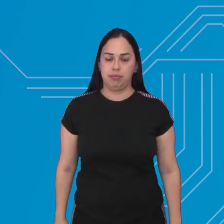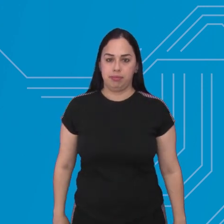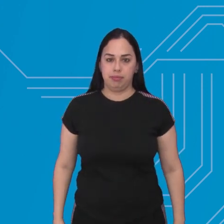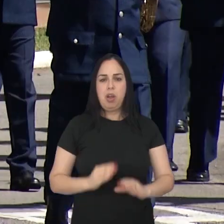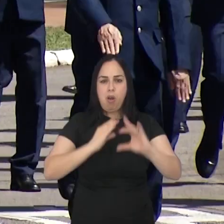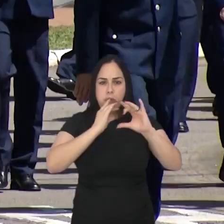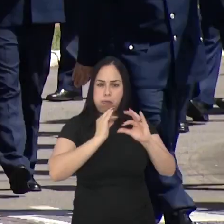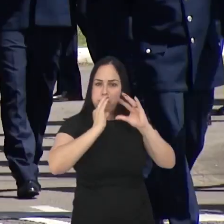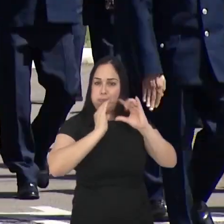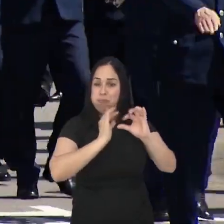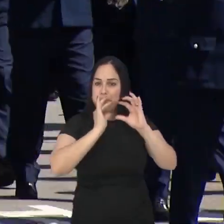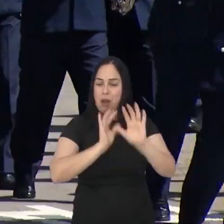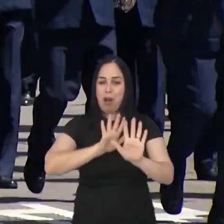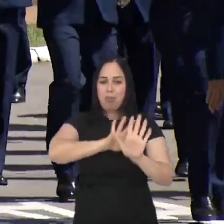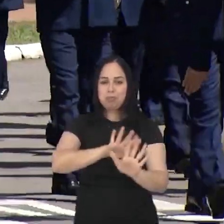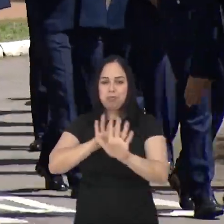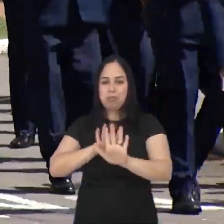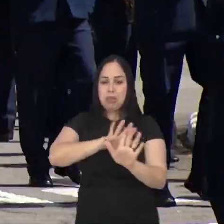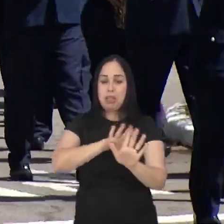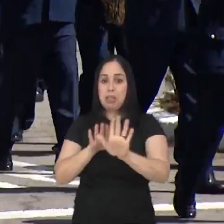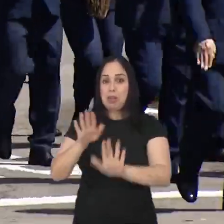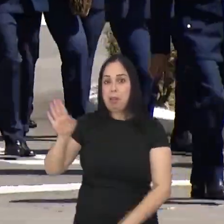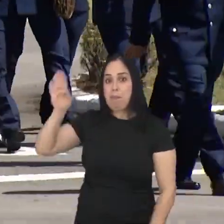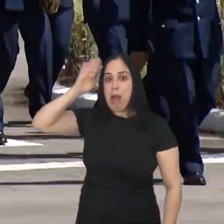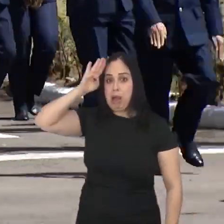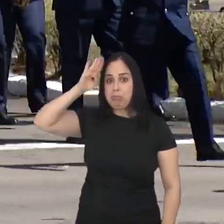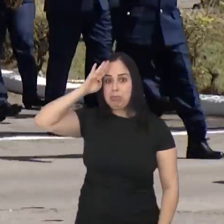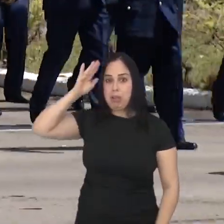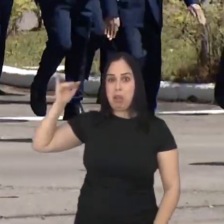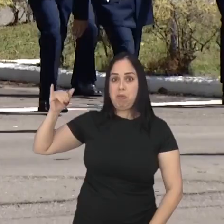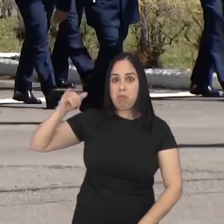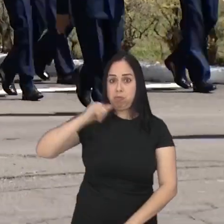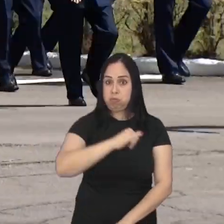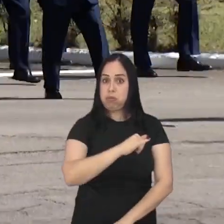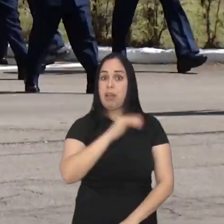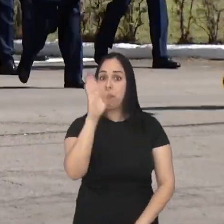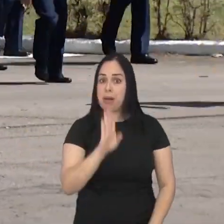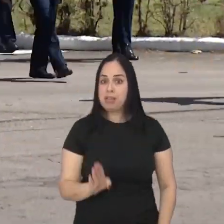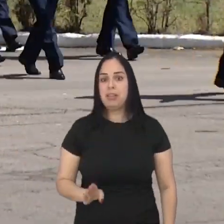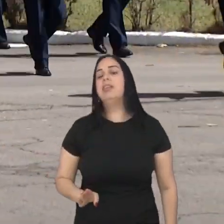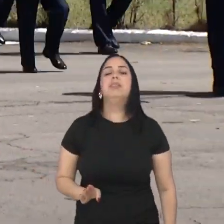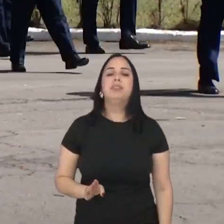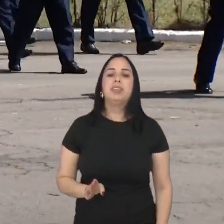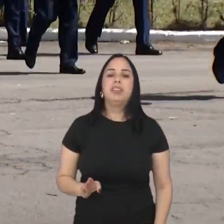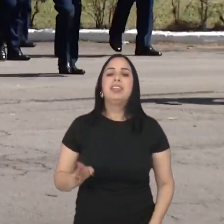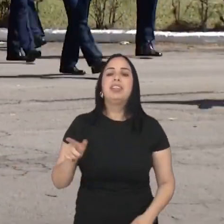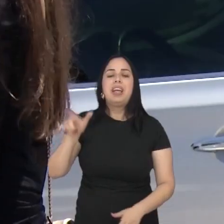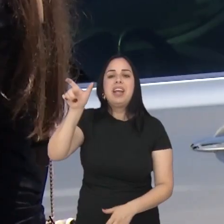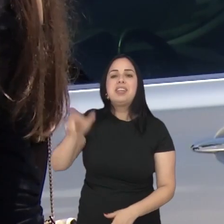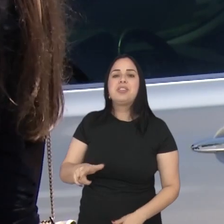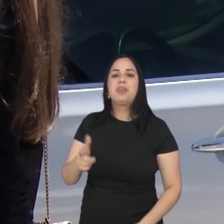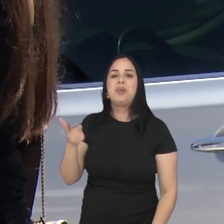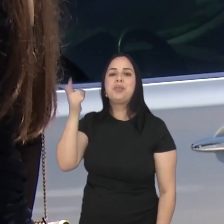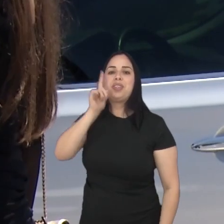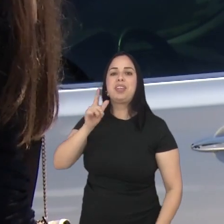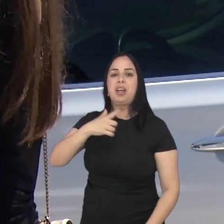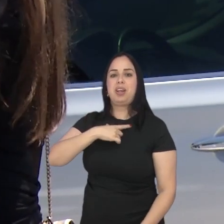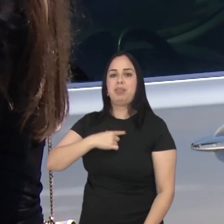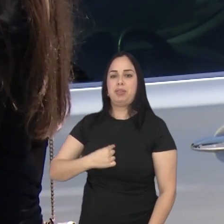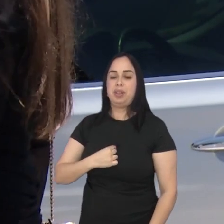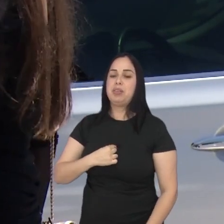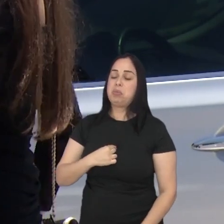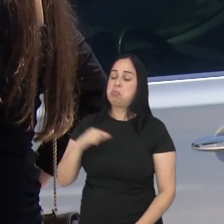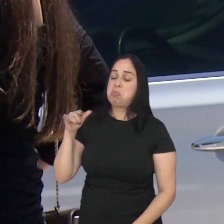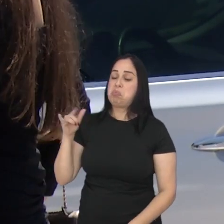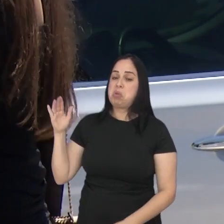evento. A banda da FAB puxou o desfile dos militares da Força Aérea Brasileira, que receberam a